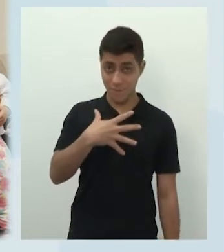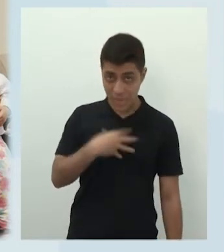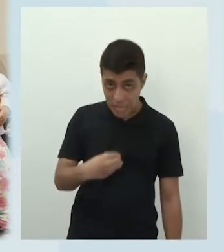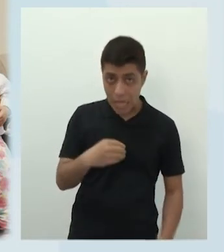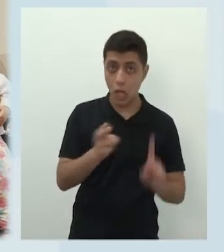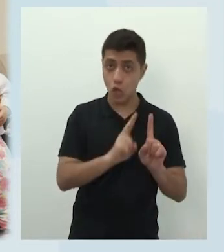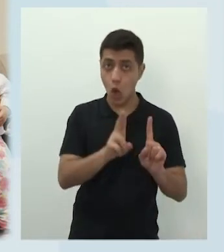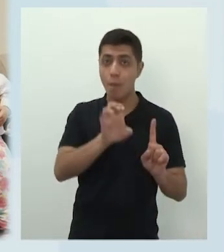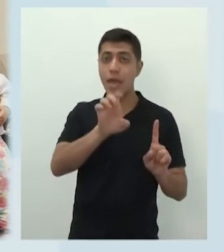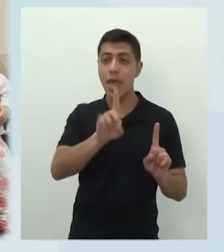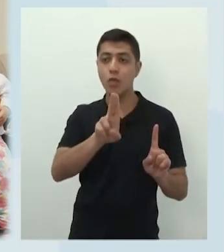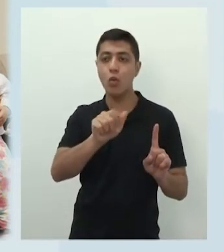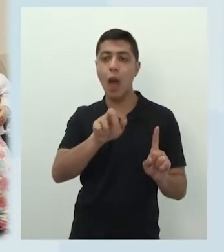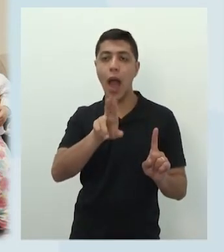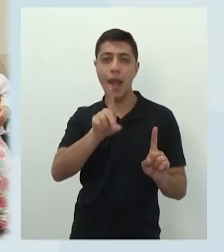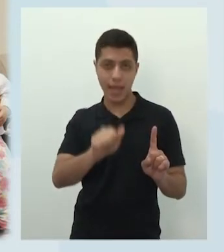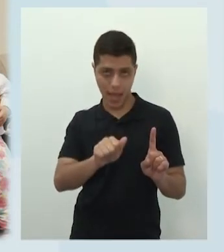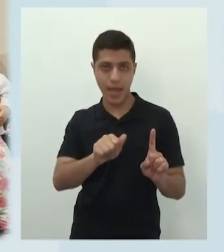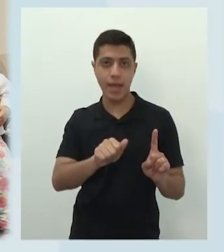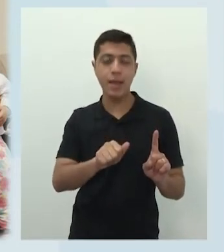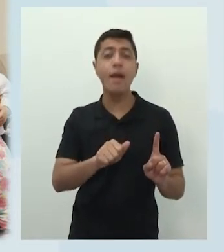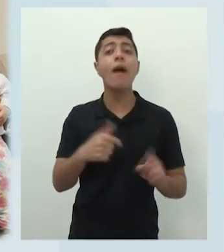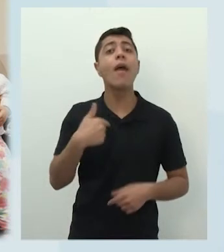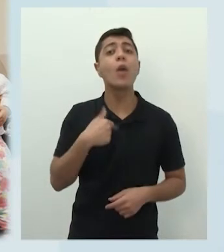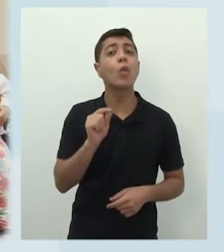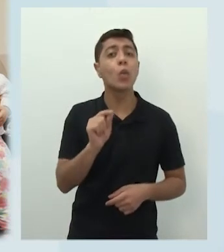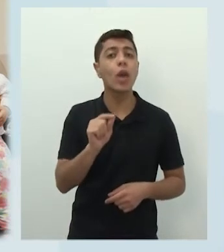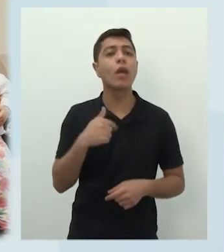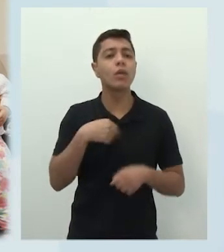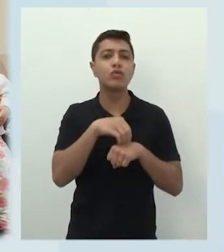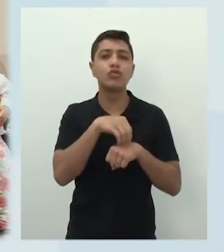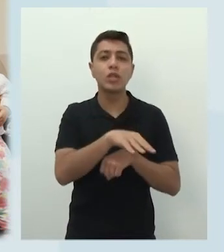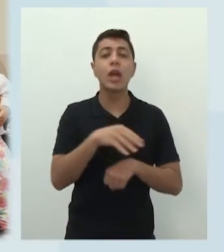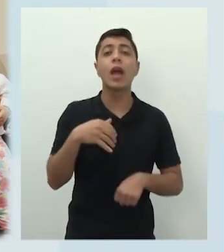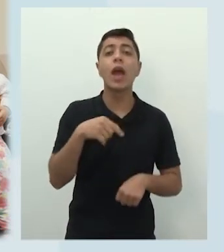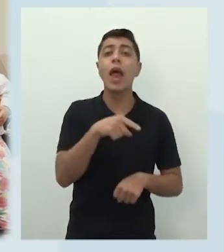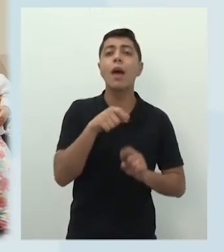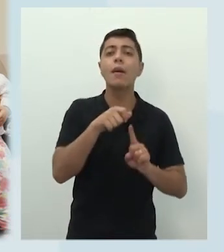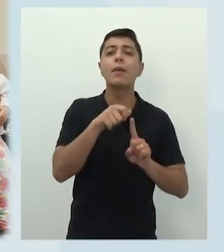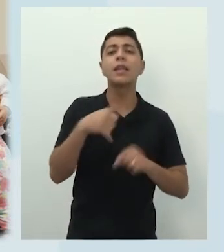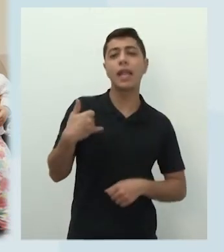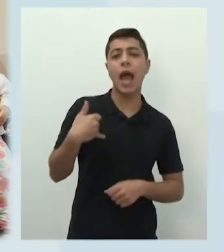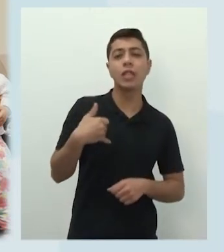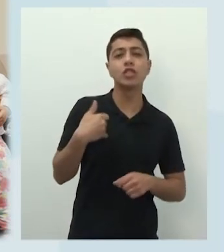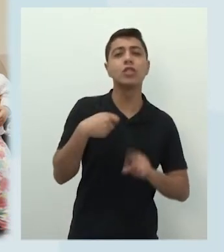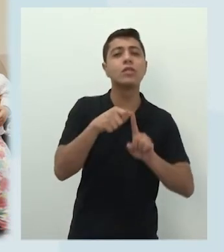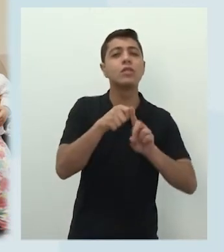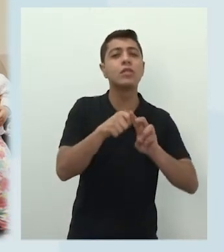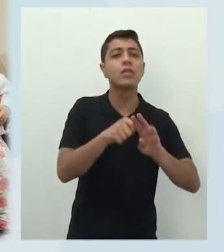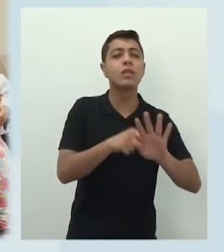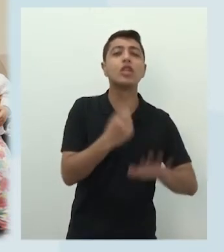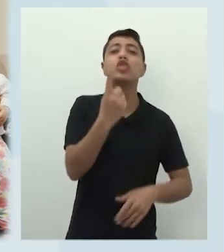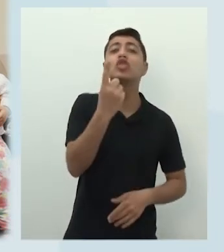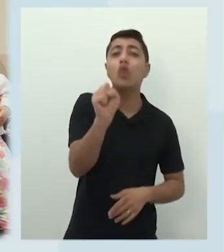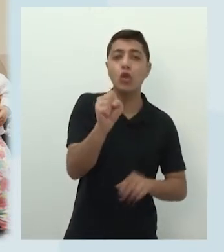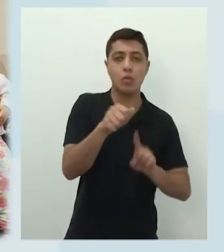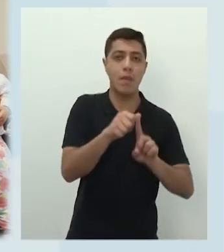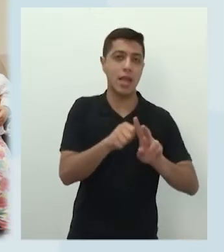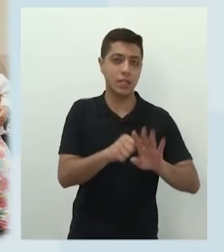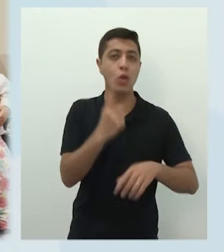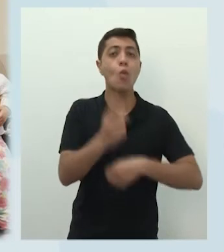Pediatria, que aos 18 meses eu apresentei o primeiro tablet para ela. Um tablet supervisionado, um tablet com